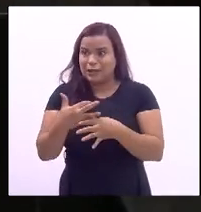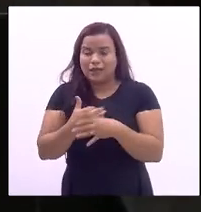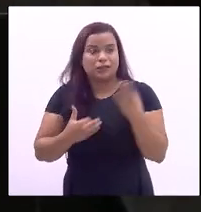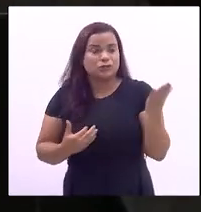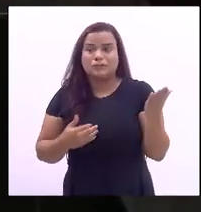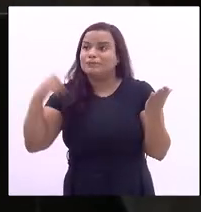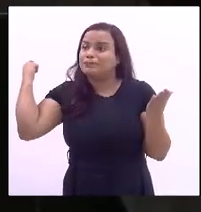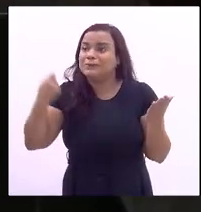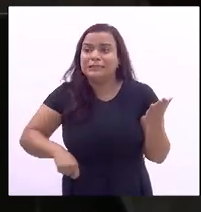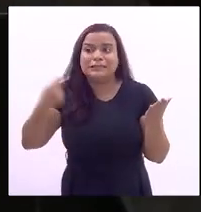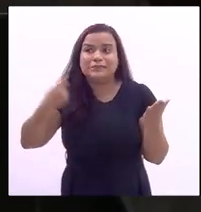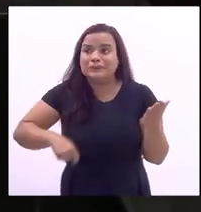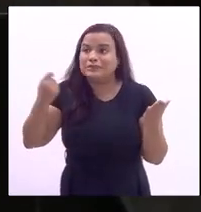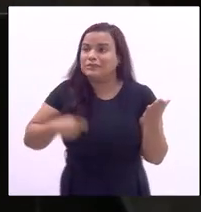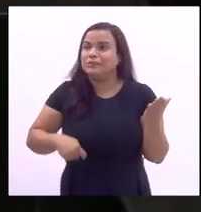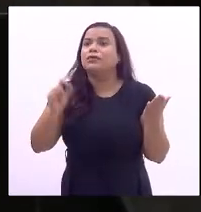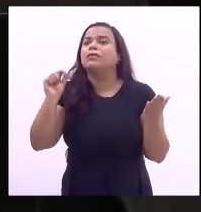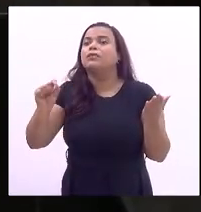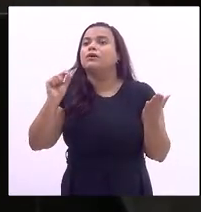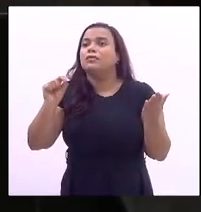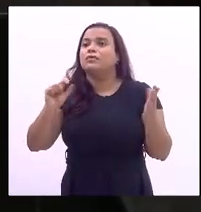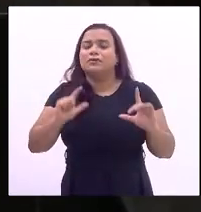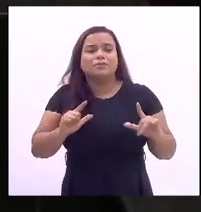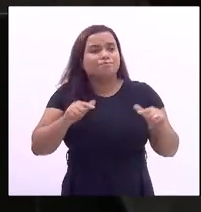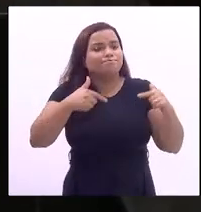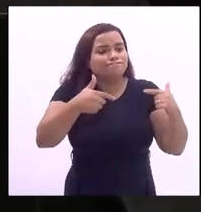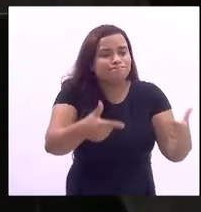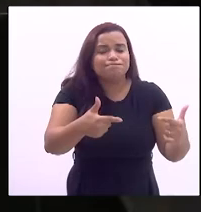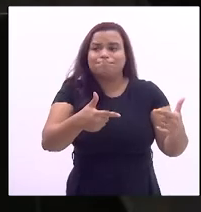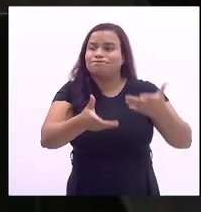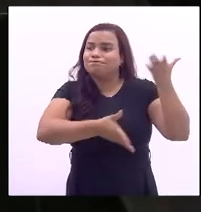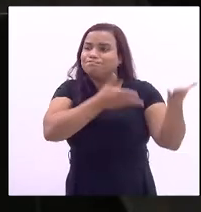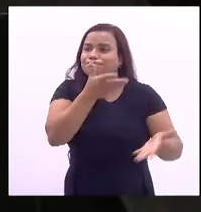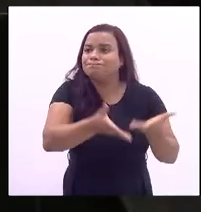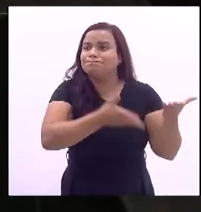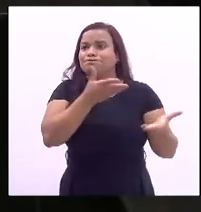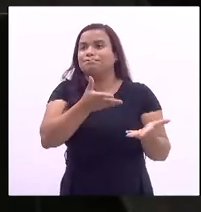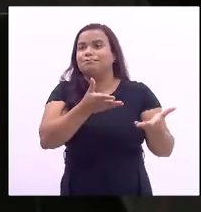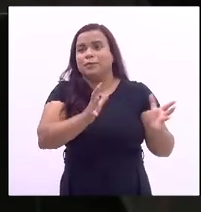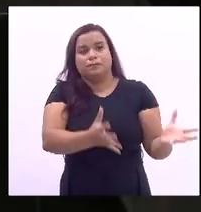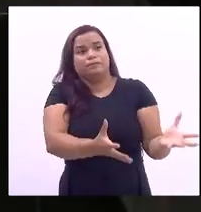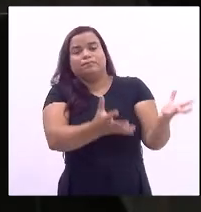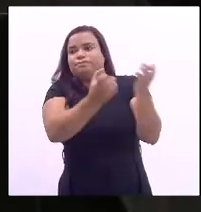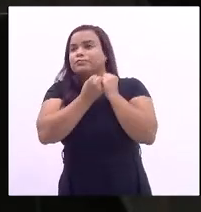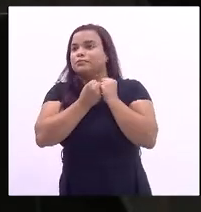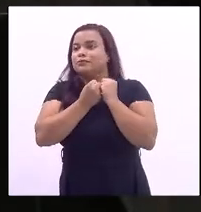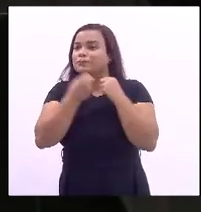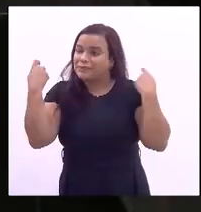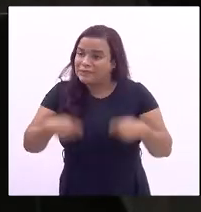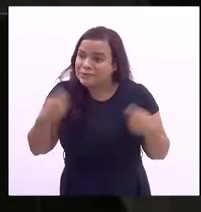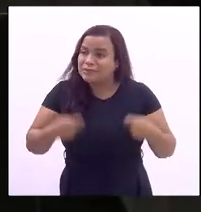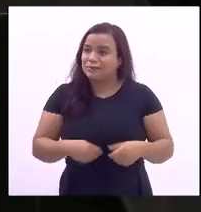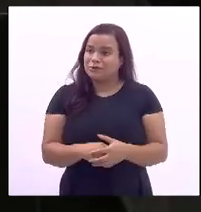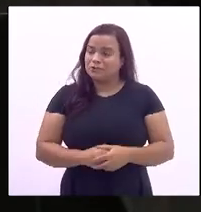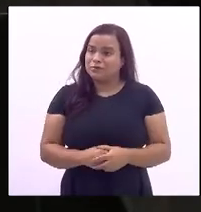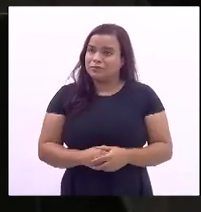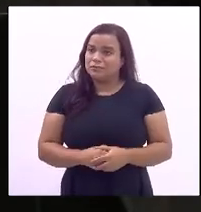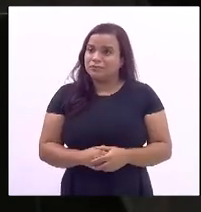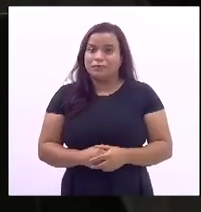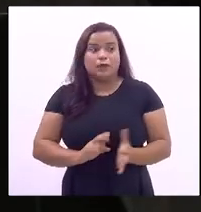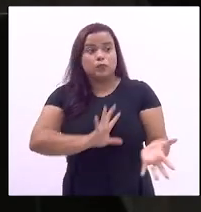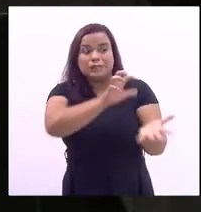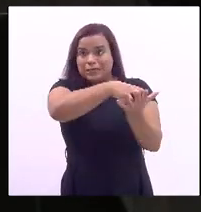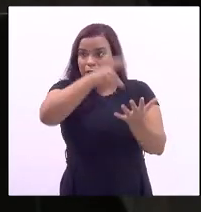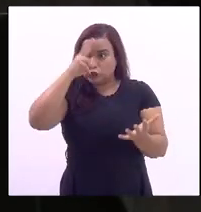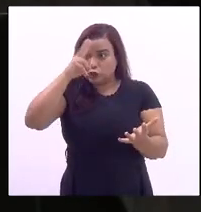não precisa necessita é imperioso que se recupere e não só o centro